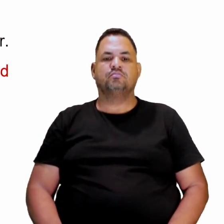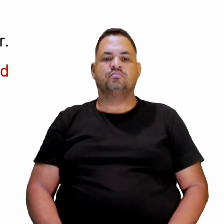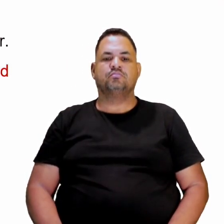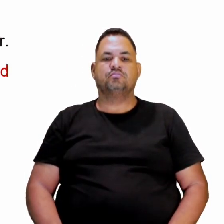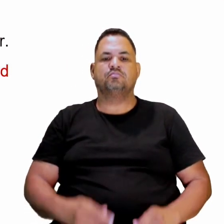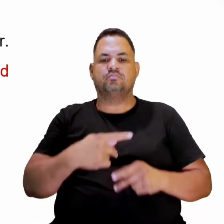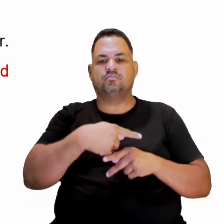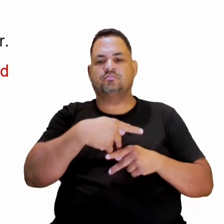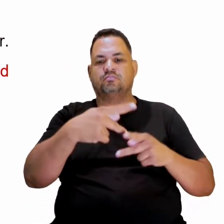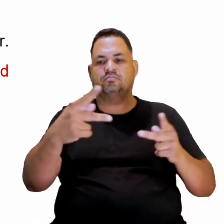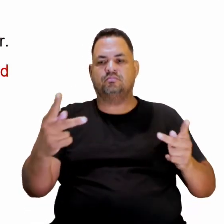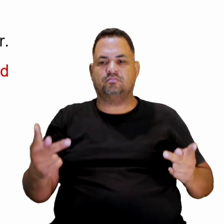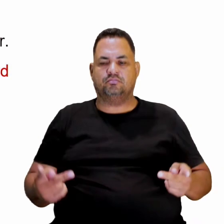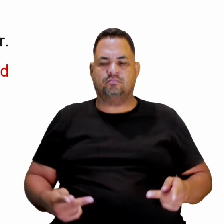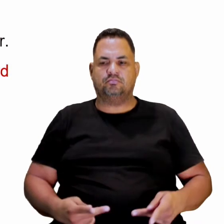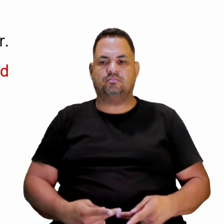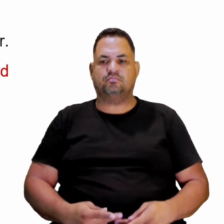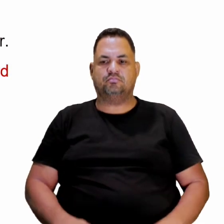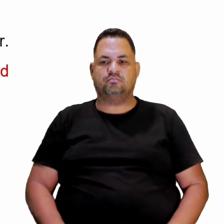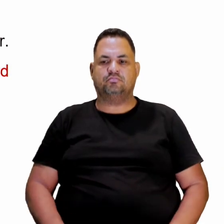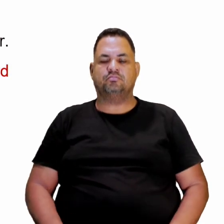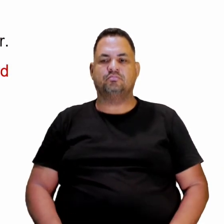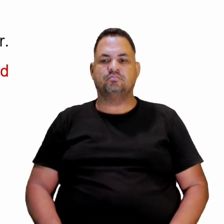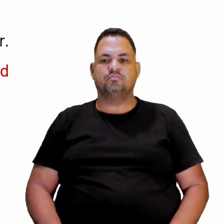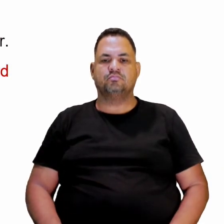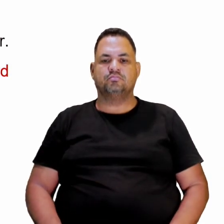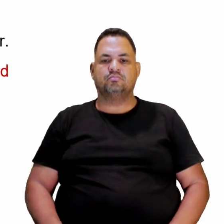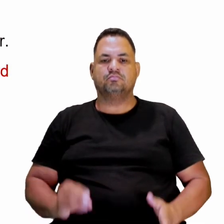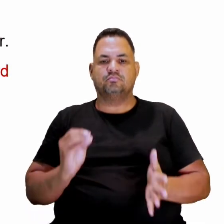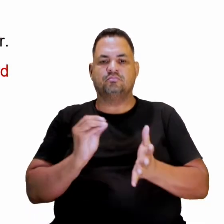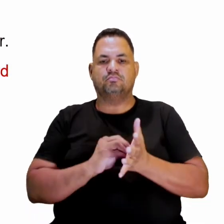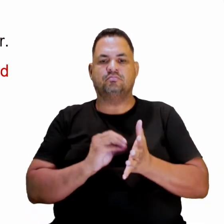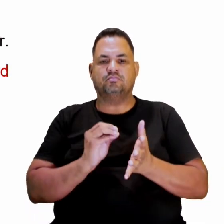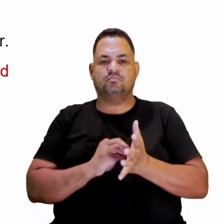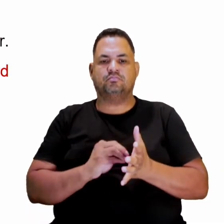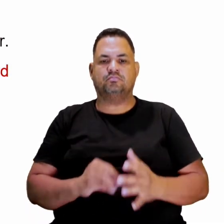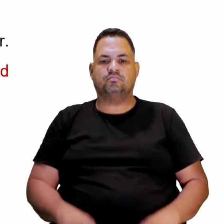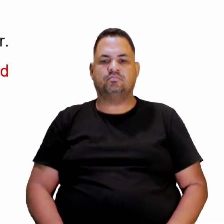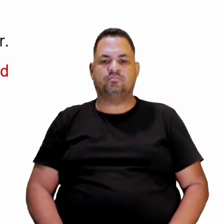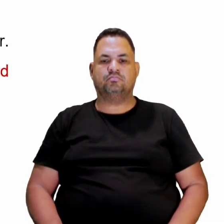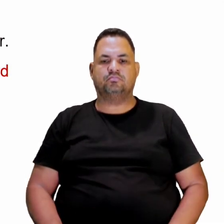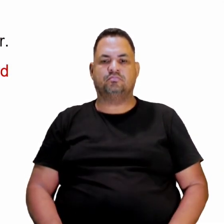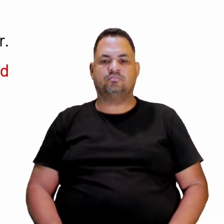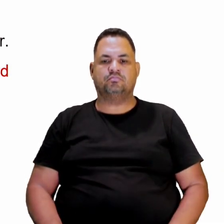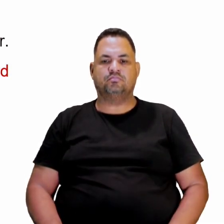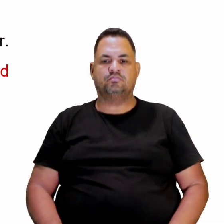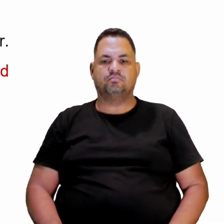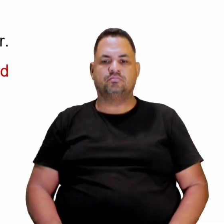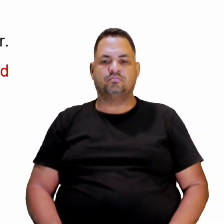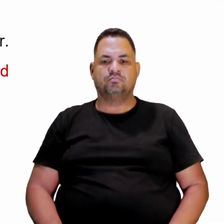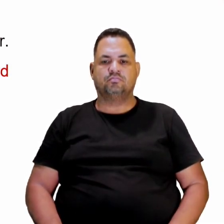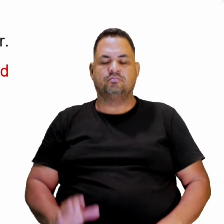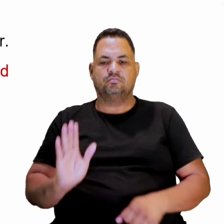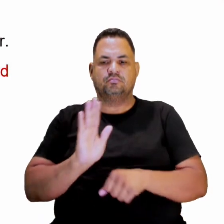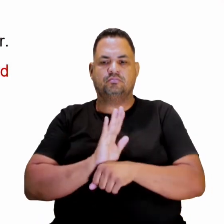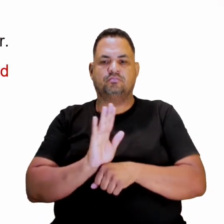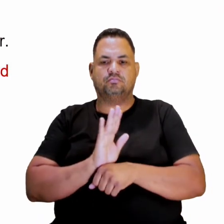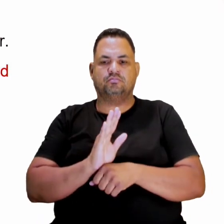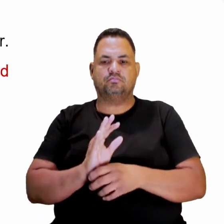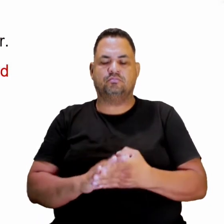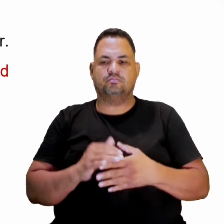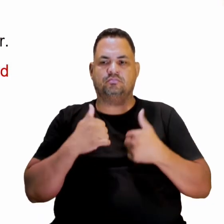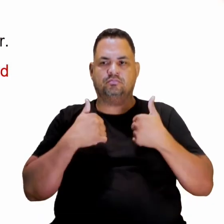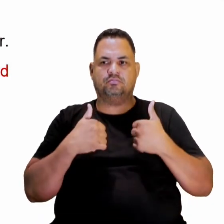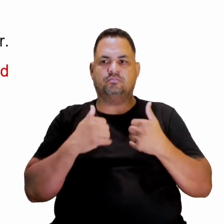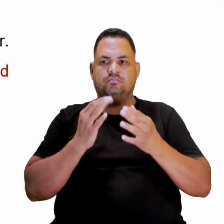pizza and watched algum filme aí. Então faltou aqui and watched a movie, um filme.